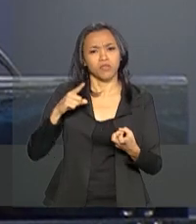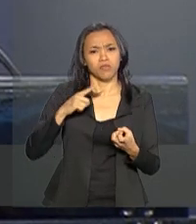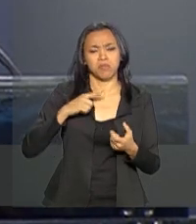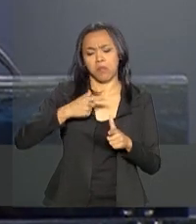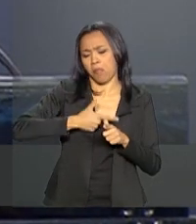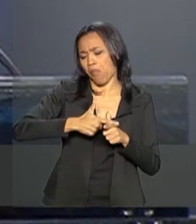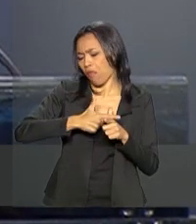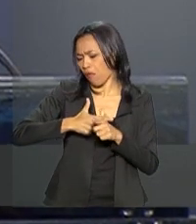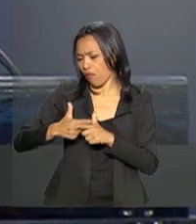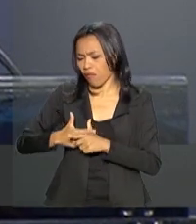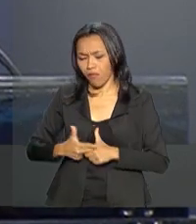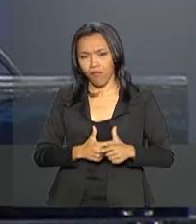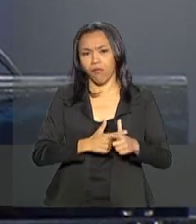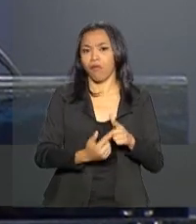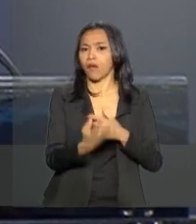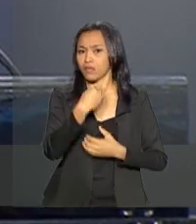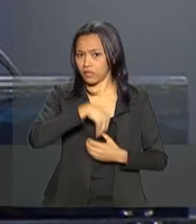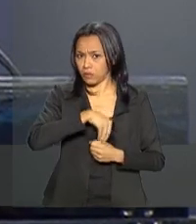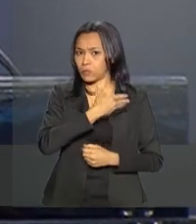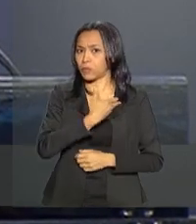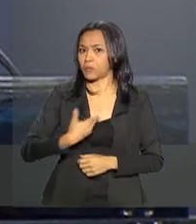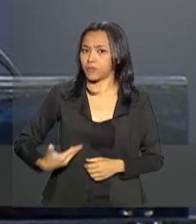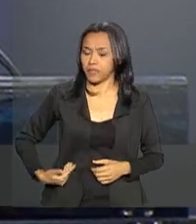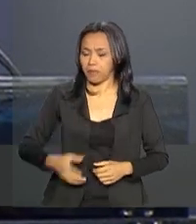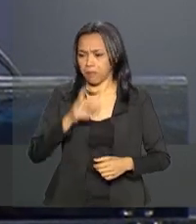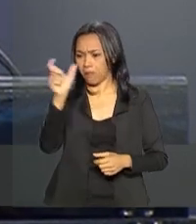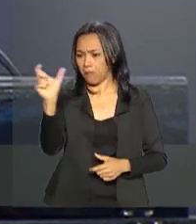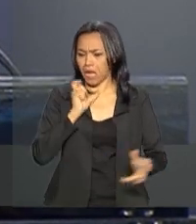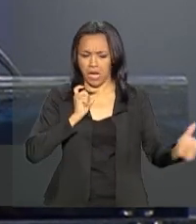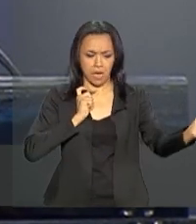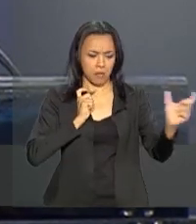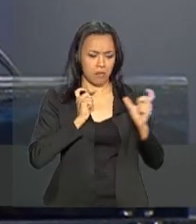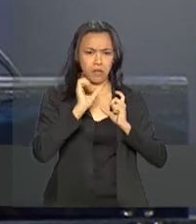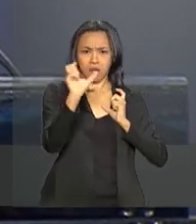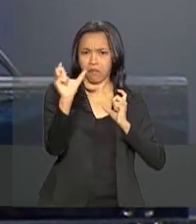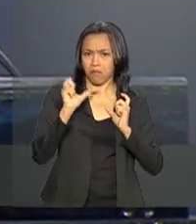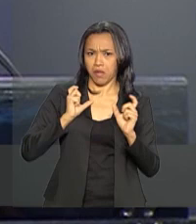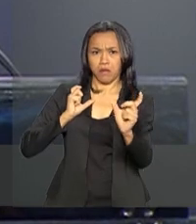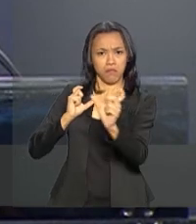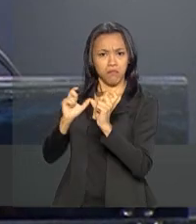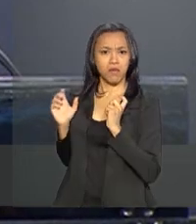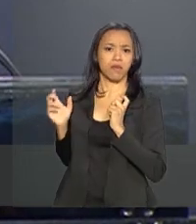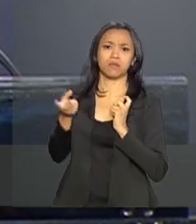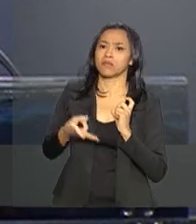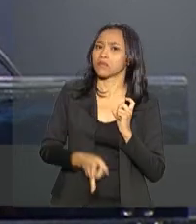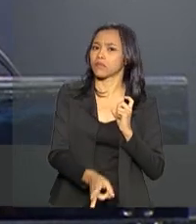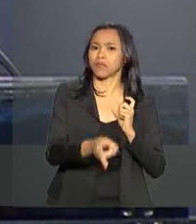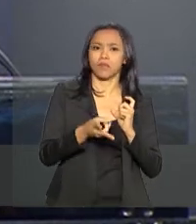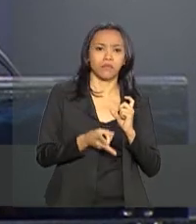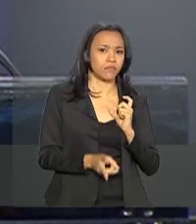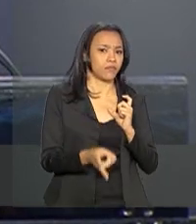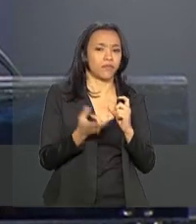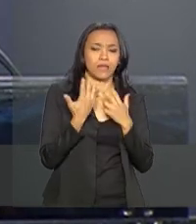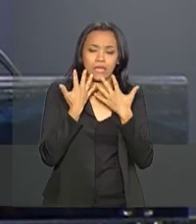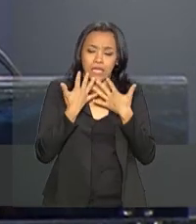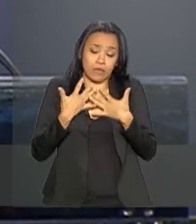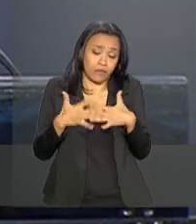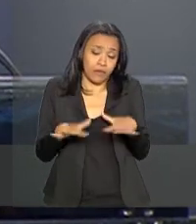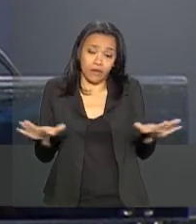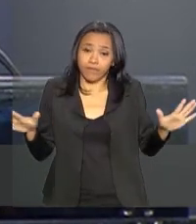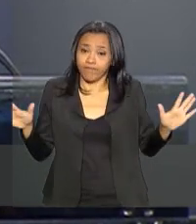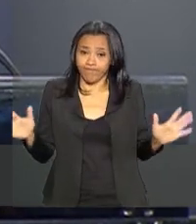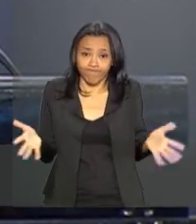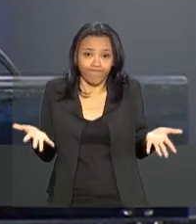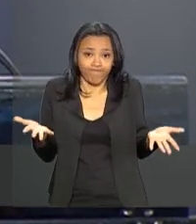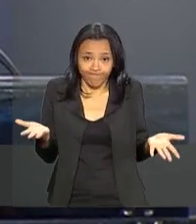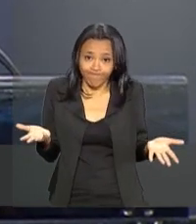governo, desde o primeiro momento. Bombardeio que vinha de um lado, pela natural atividade, vamos